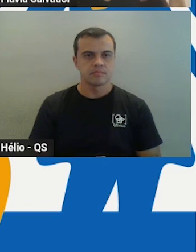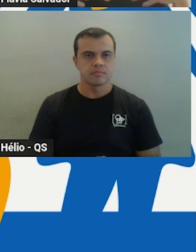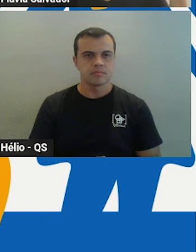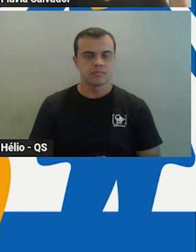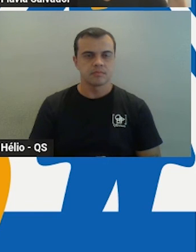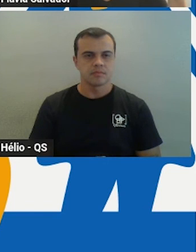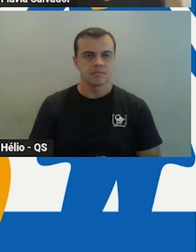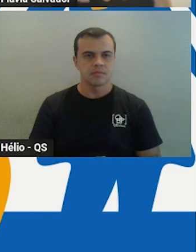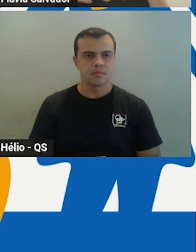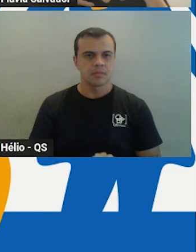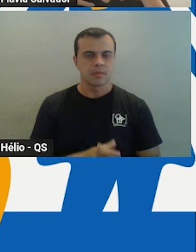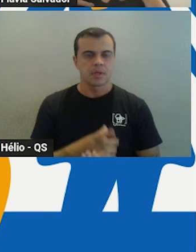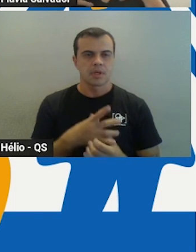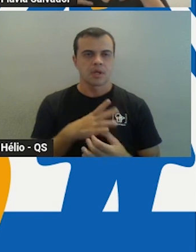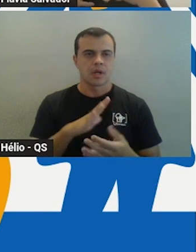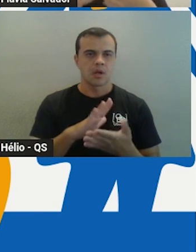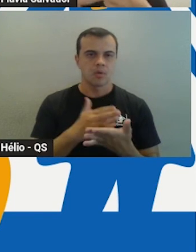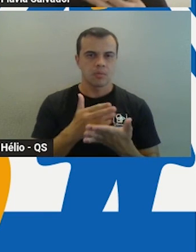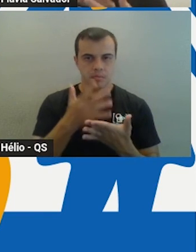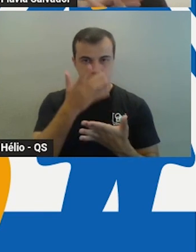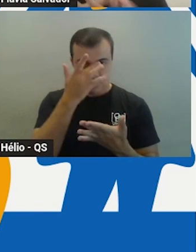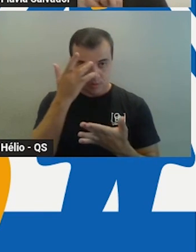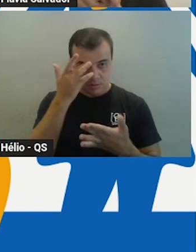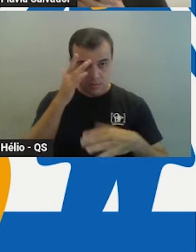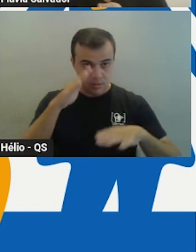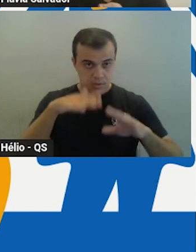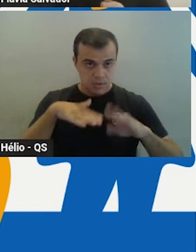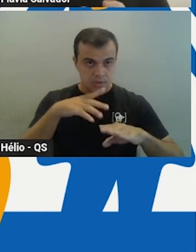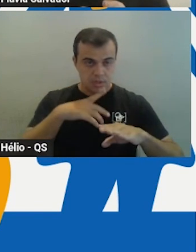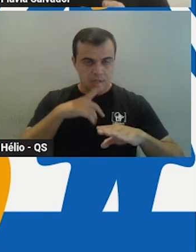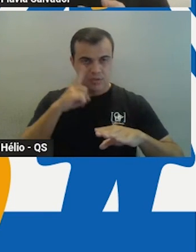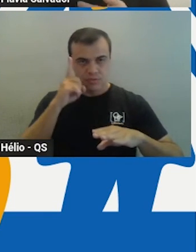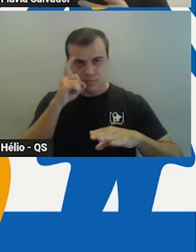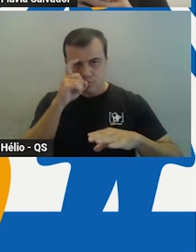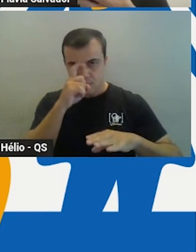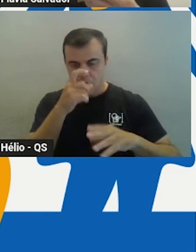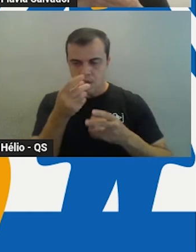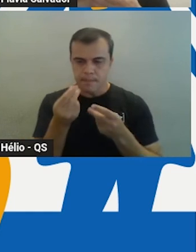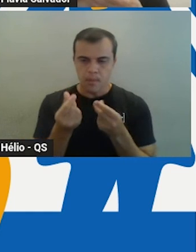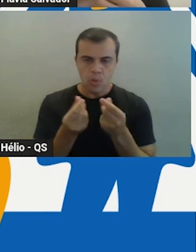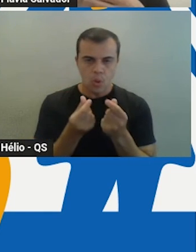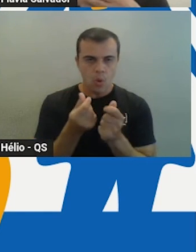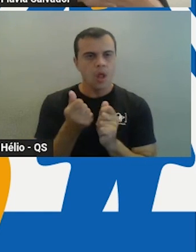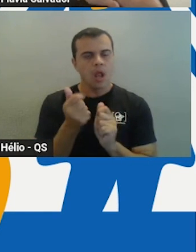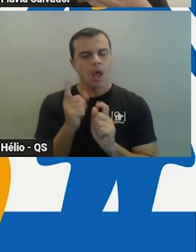com exceção de uma pessoa que às vezes pode ter uma dificuldade motora,